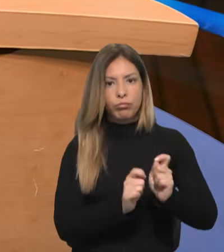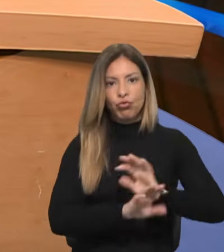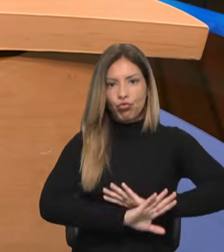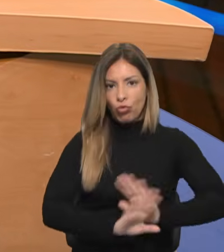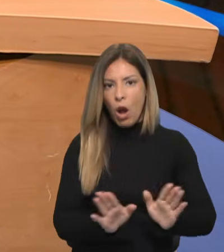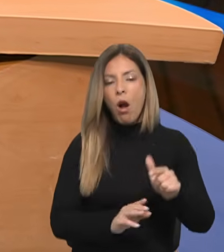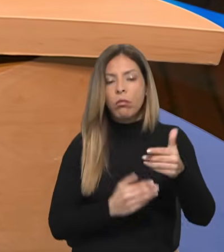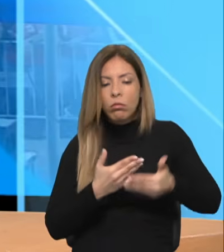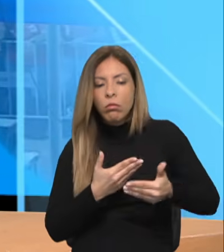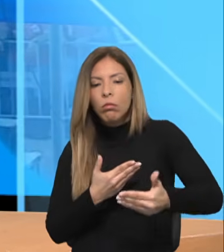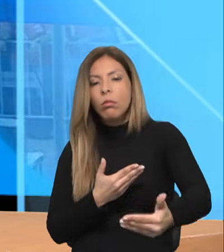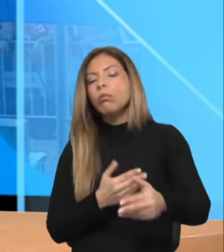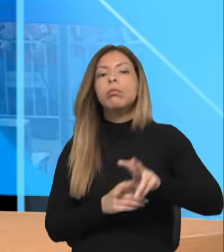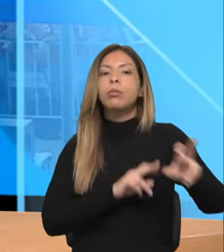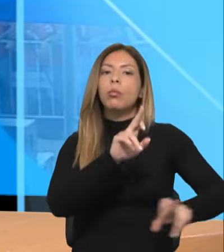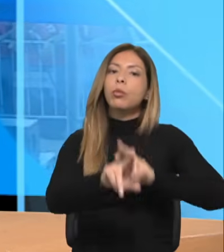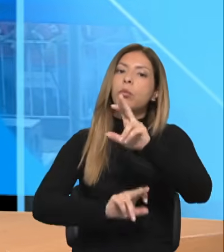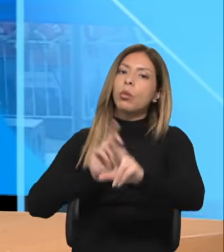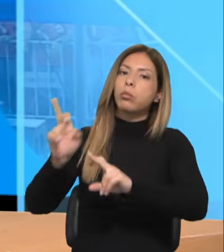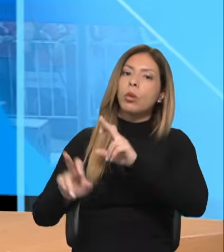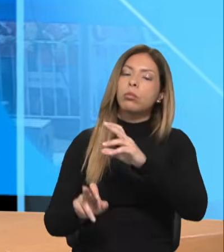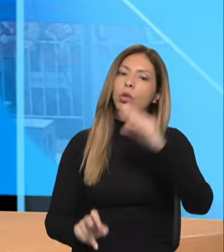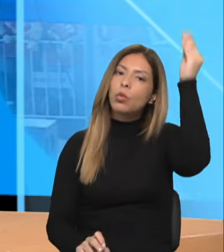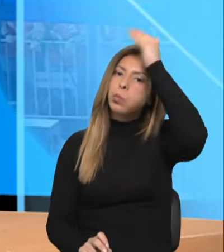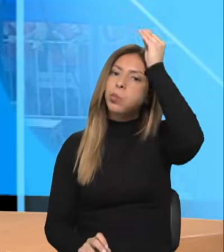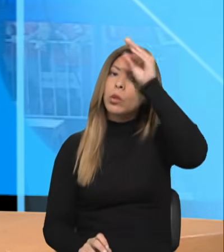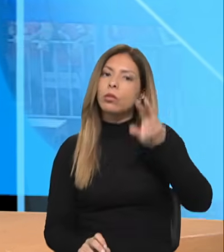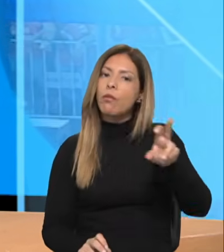esta iniciativa de ir até regiões do interior?